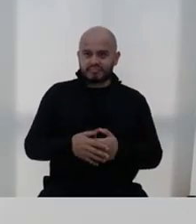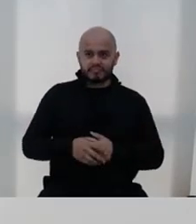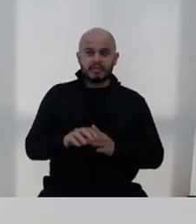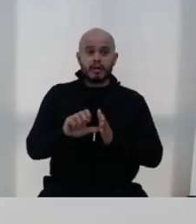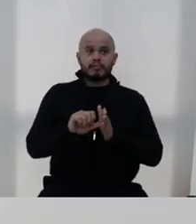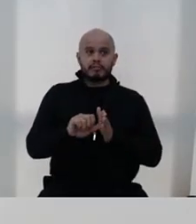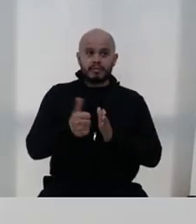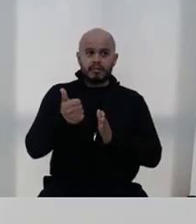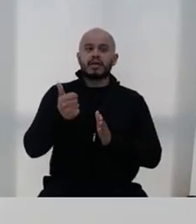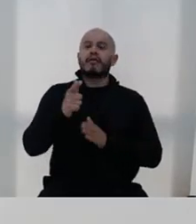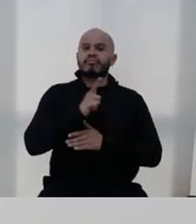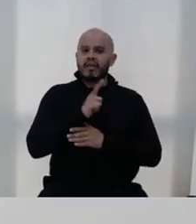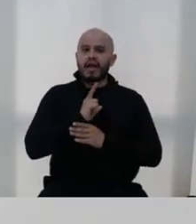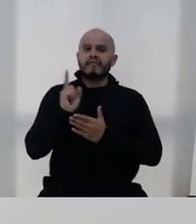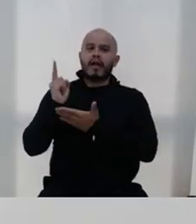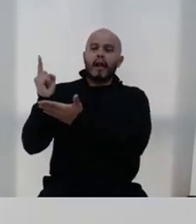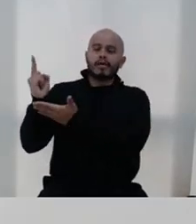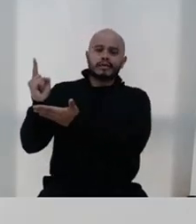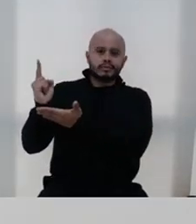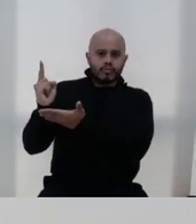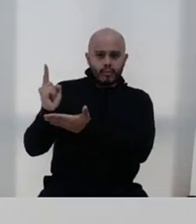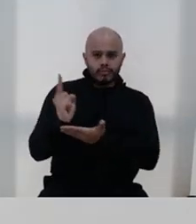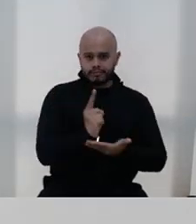foi a recepção